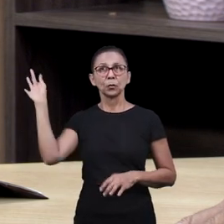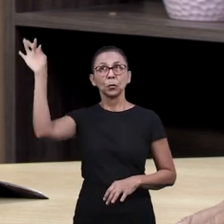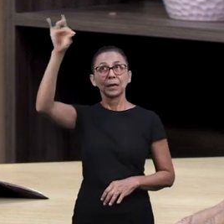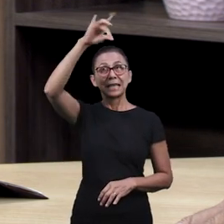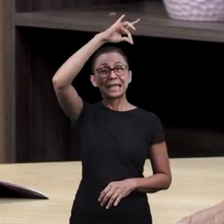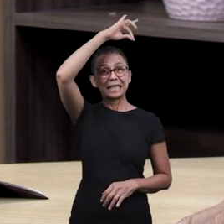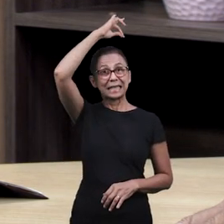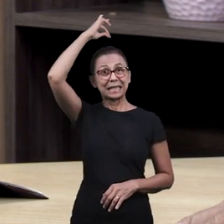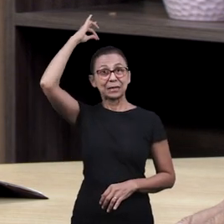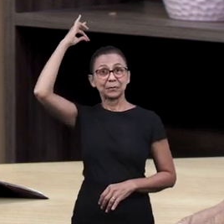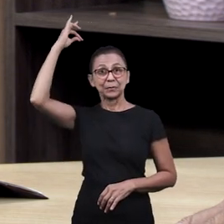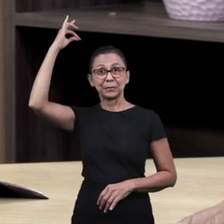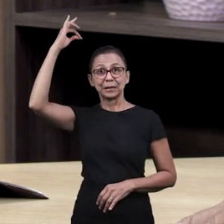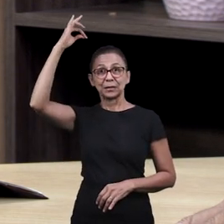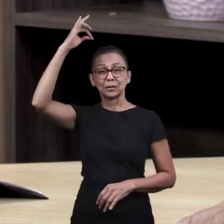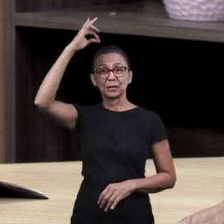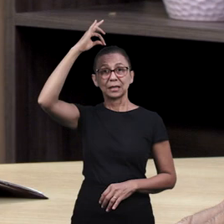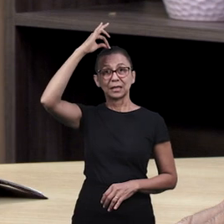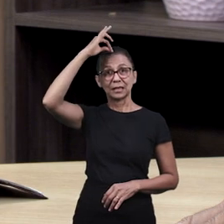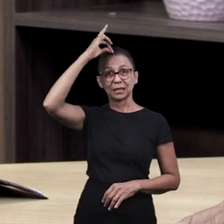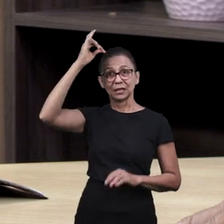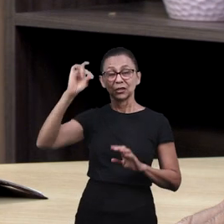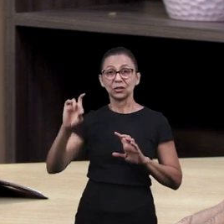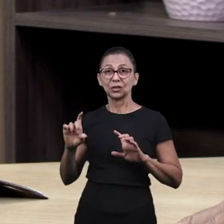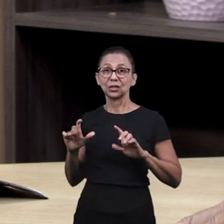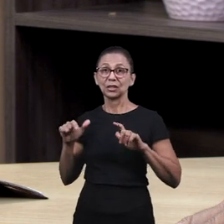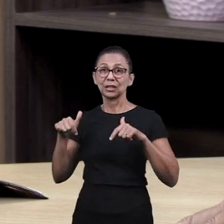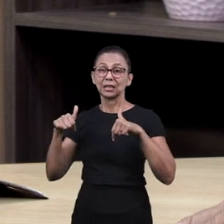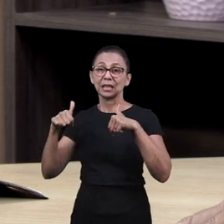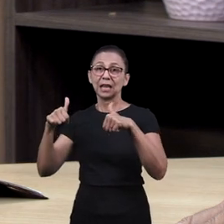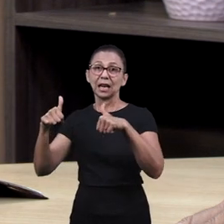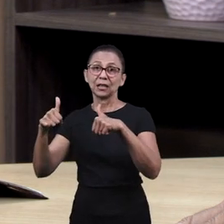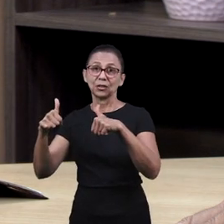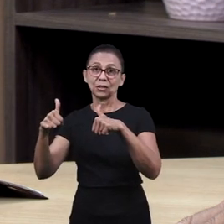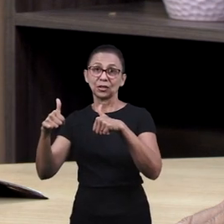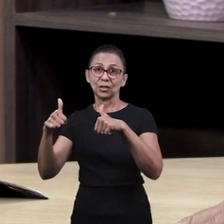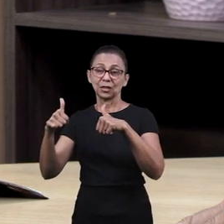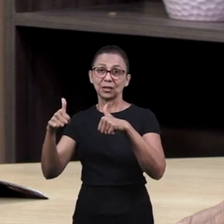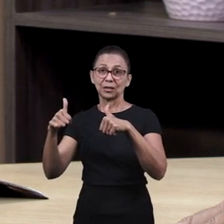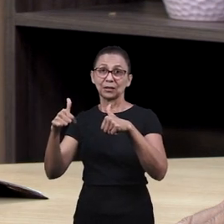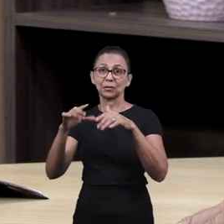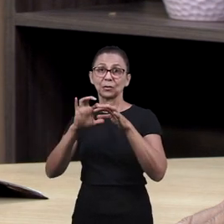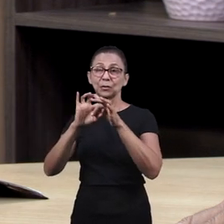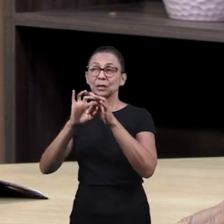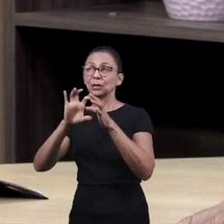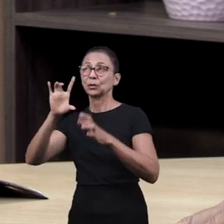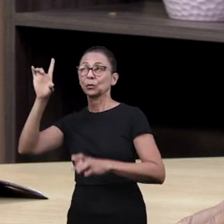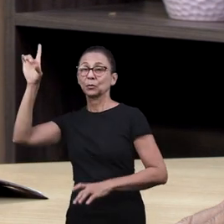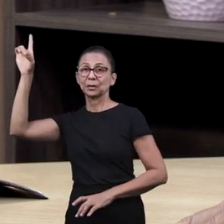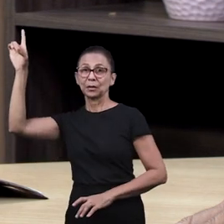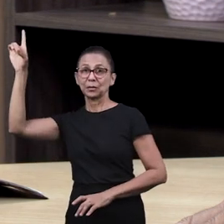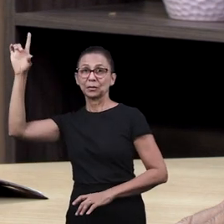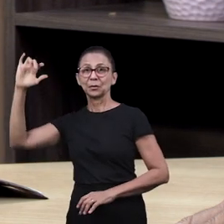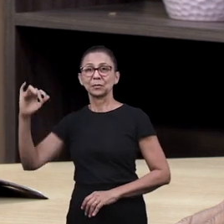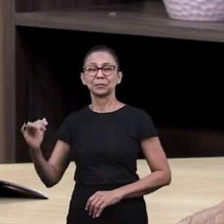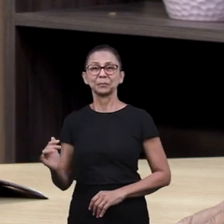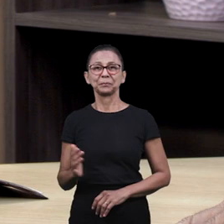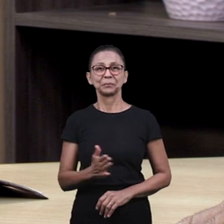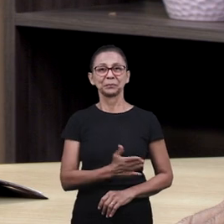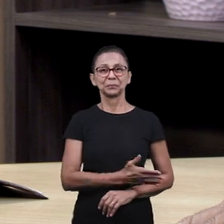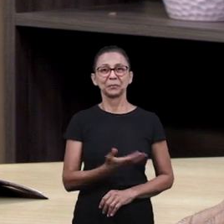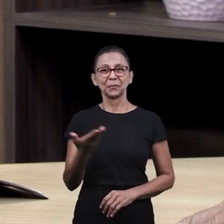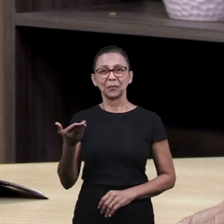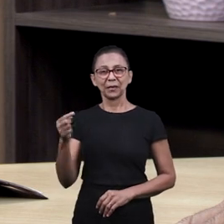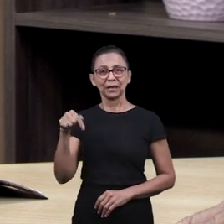Santo, o agente da operação de Deus. E para tratar desse tema, nós recebemos aqui